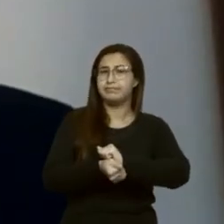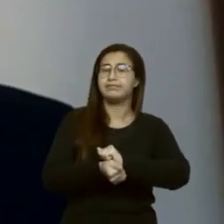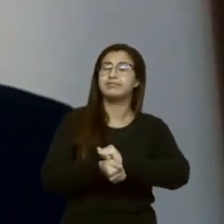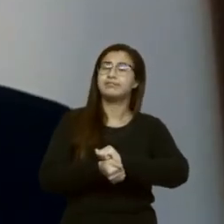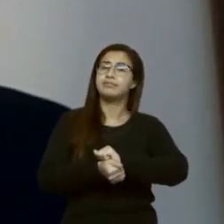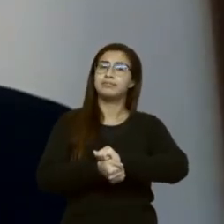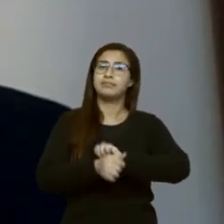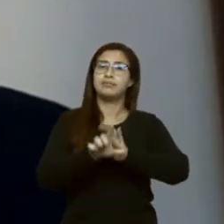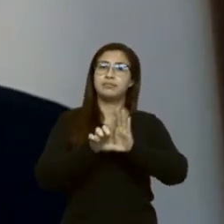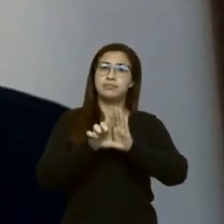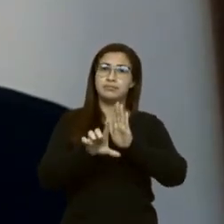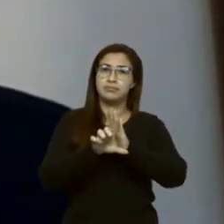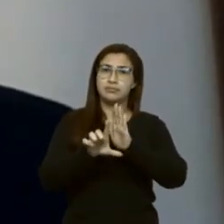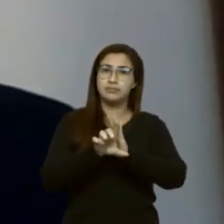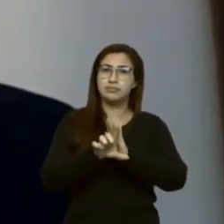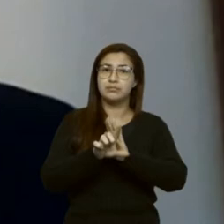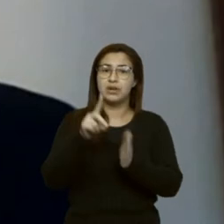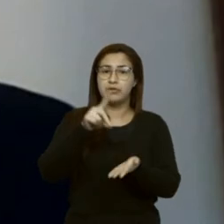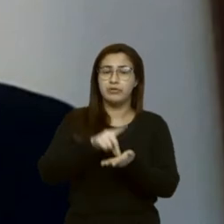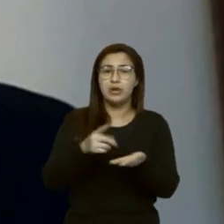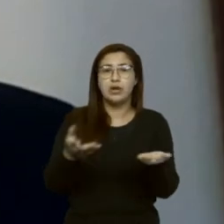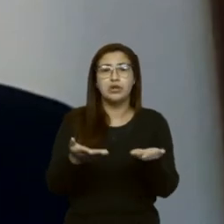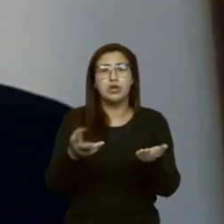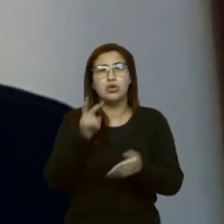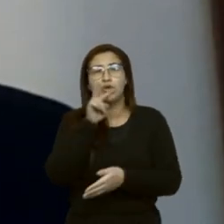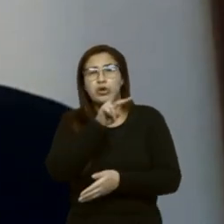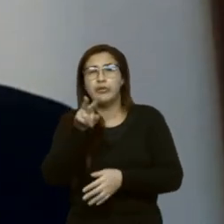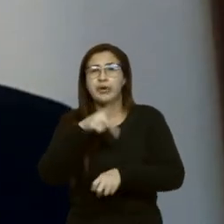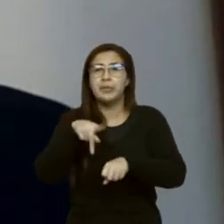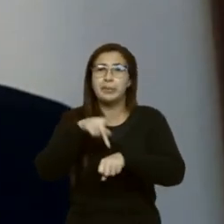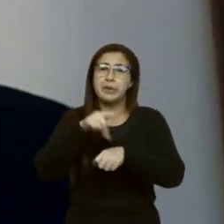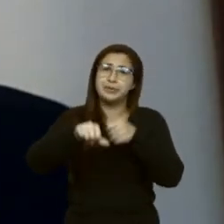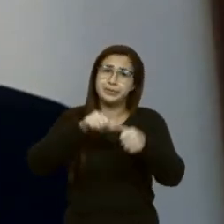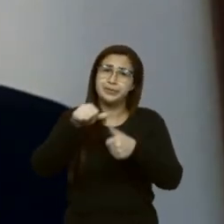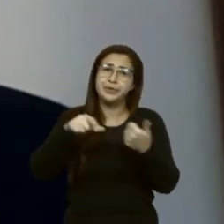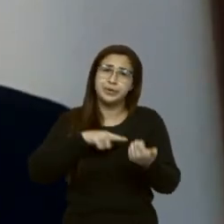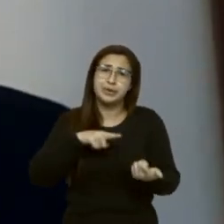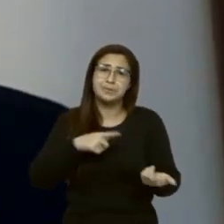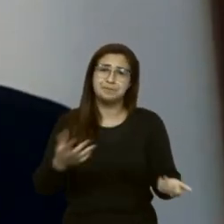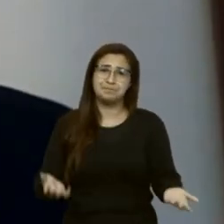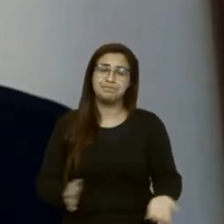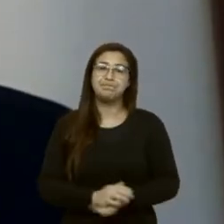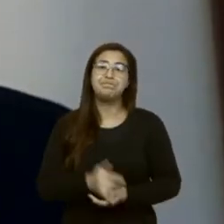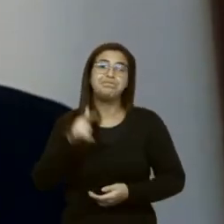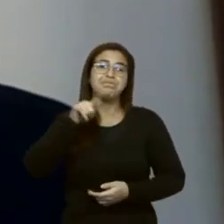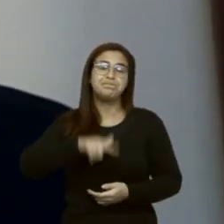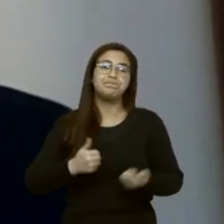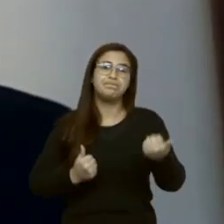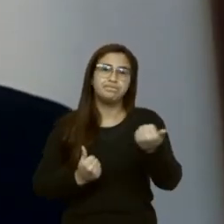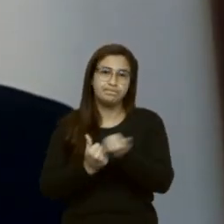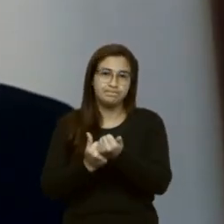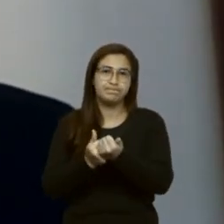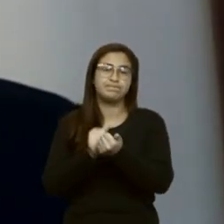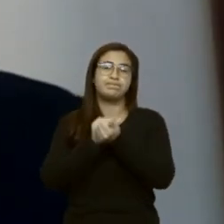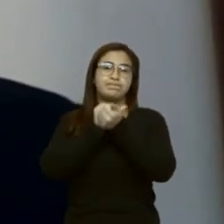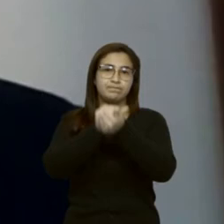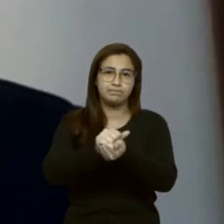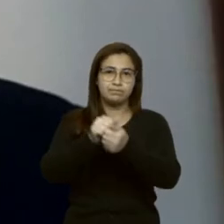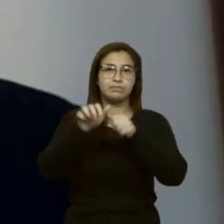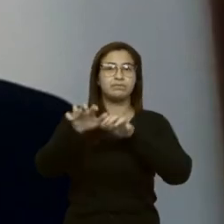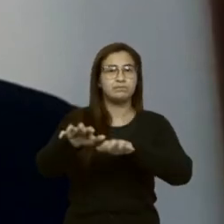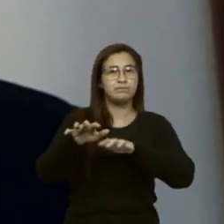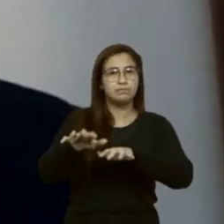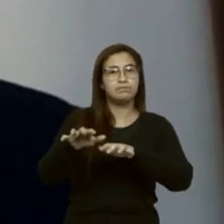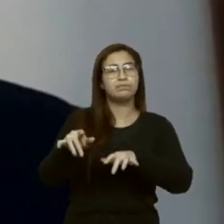realidade atual do país. Nesse momento, também aproveito para manifestar meu apoio ao movimento e